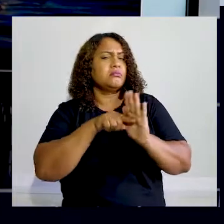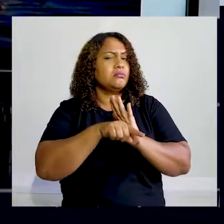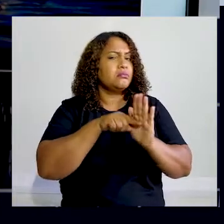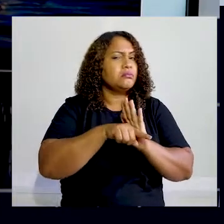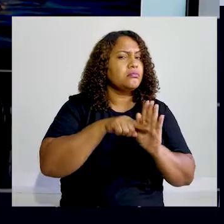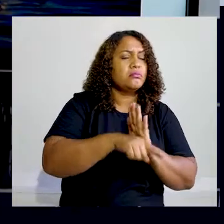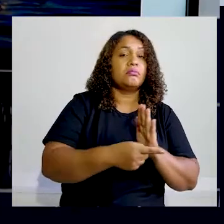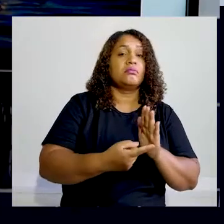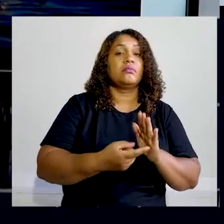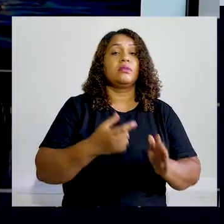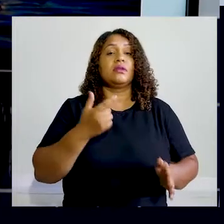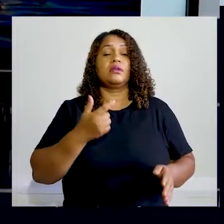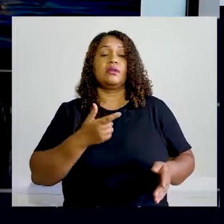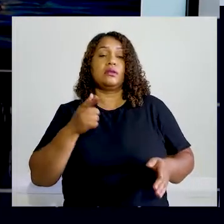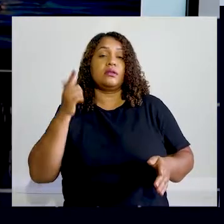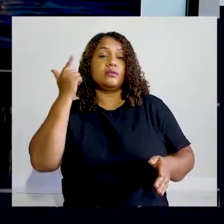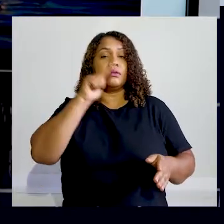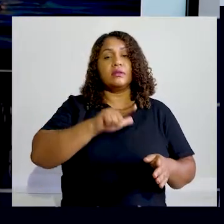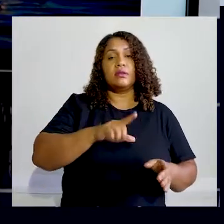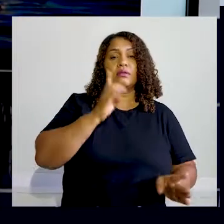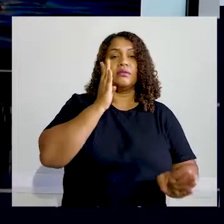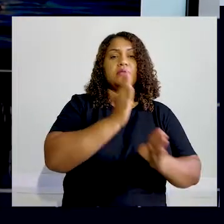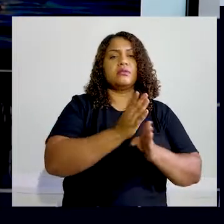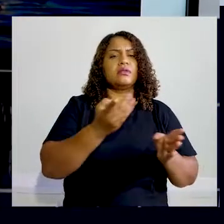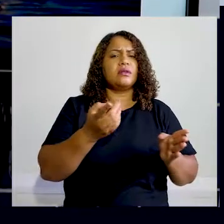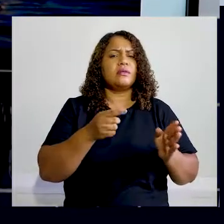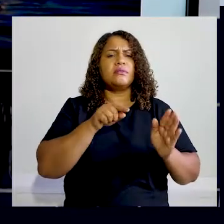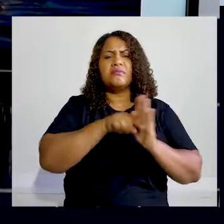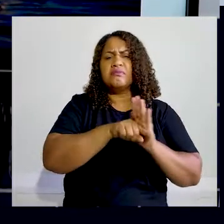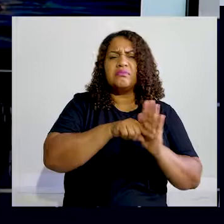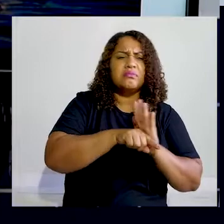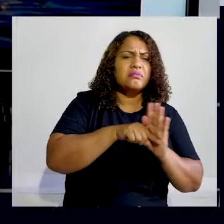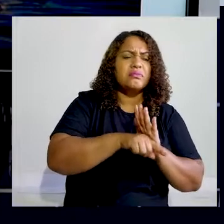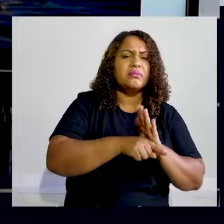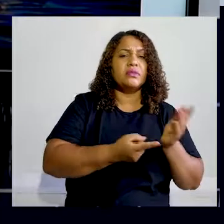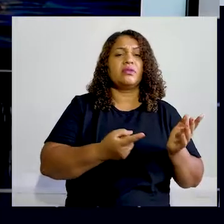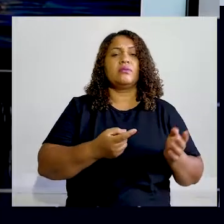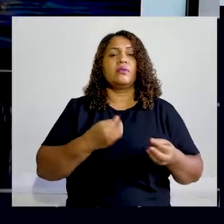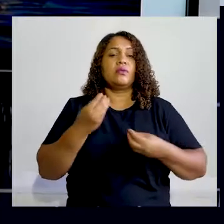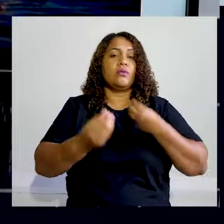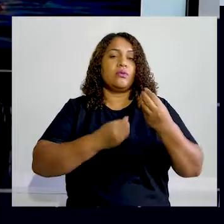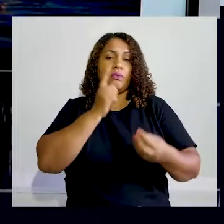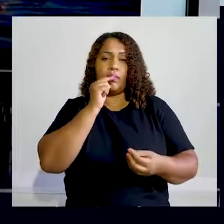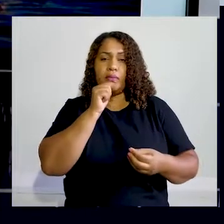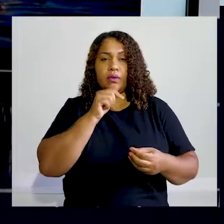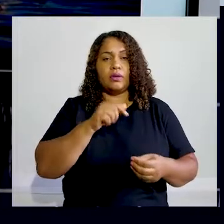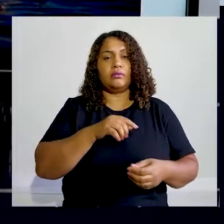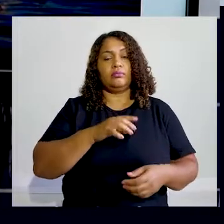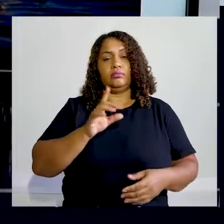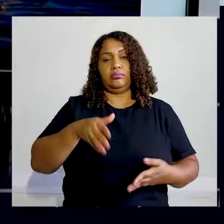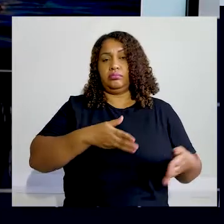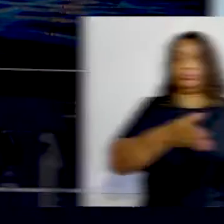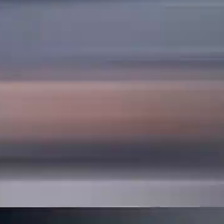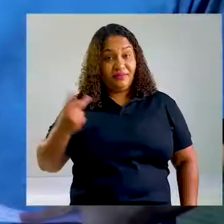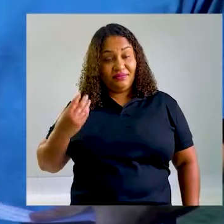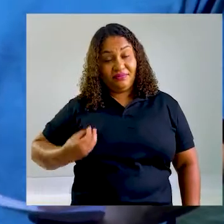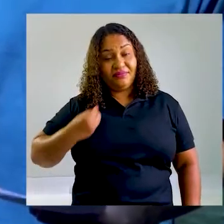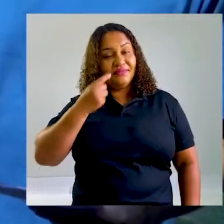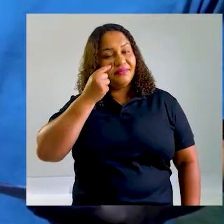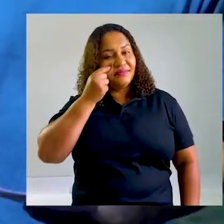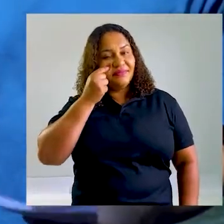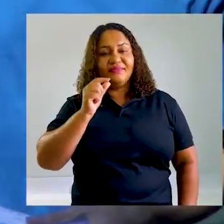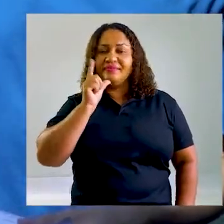diversos estudos e fazendo descobertas interessantes sobre a realidade ambiental das águas do rio Tocantins.